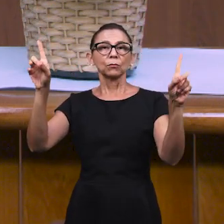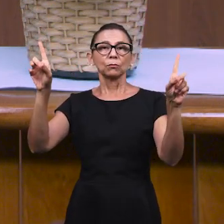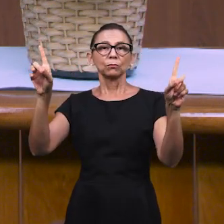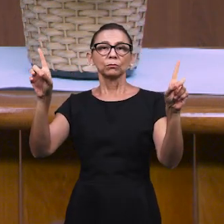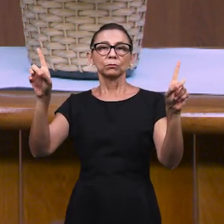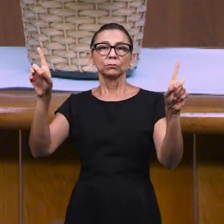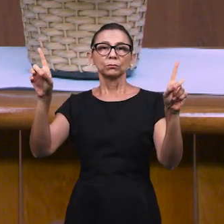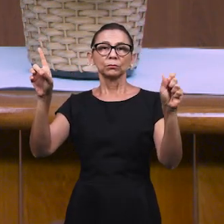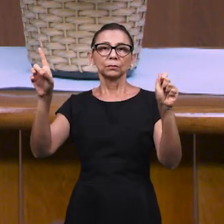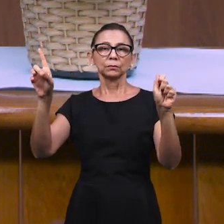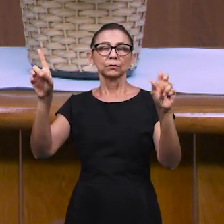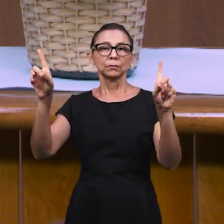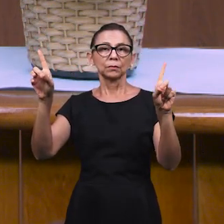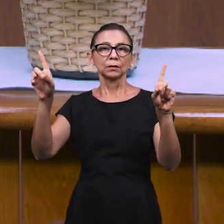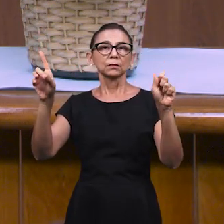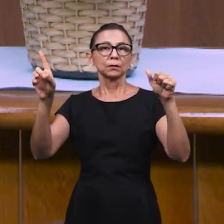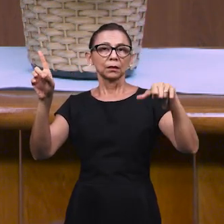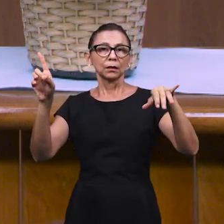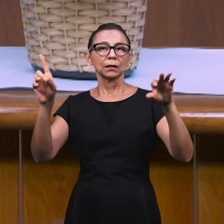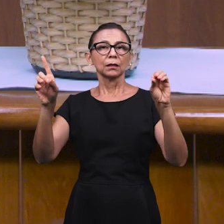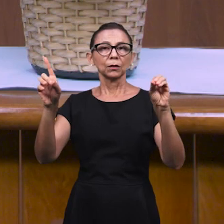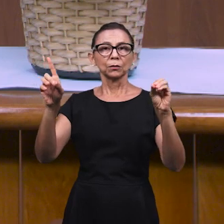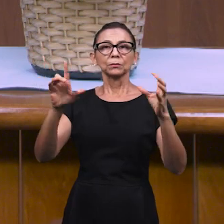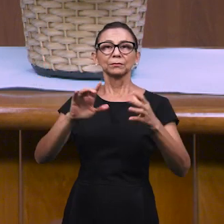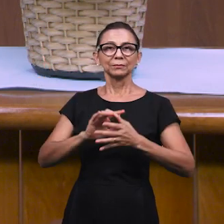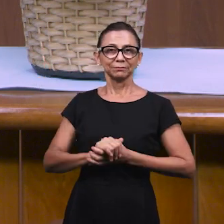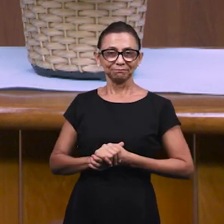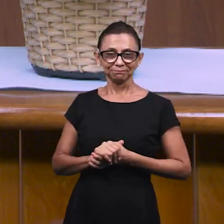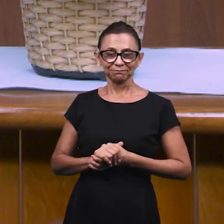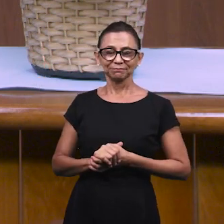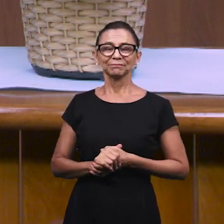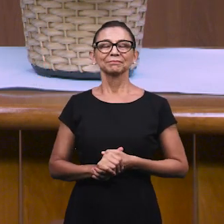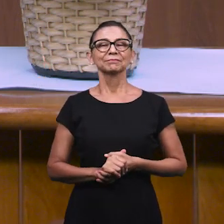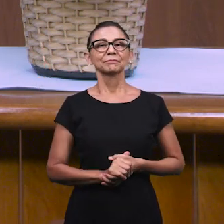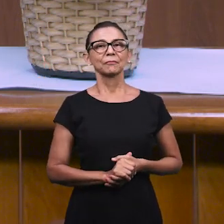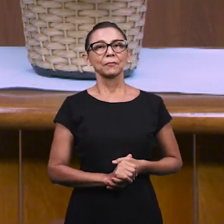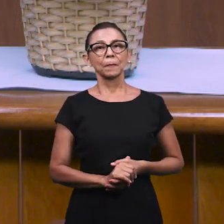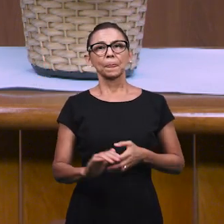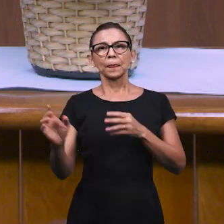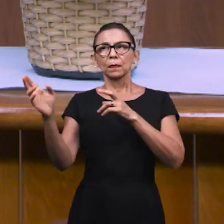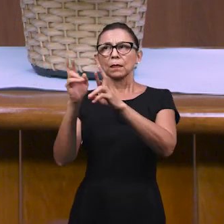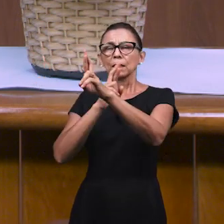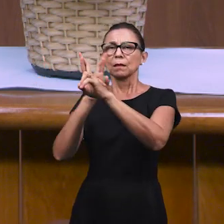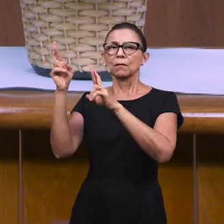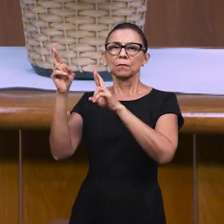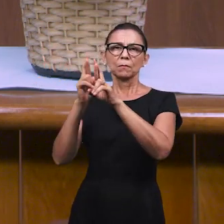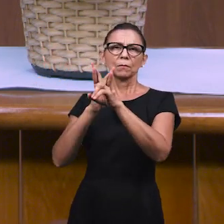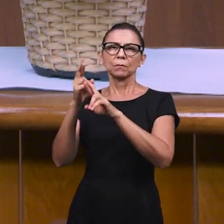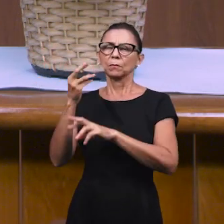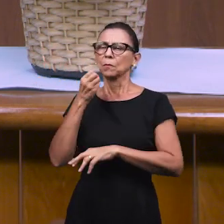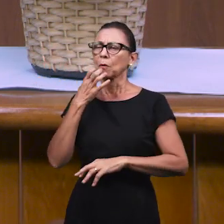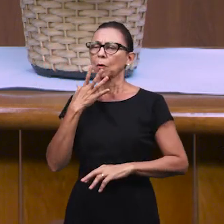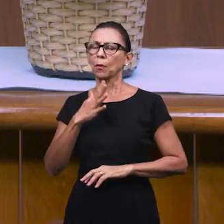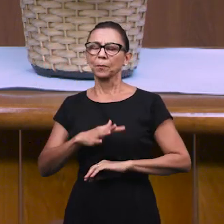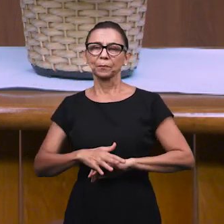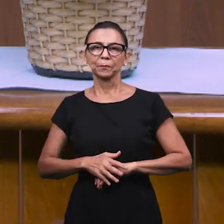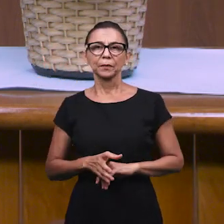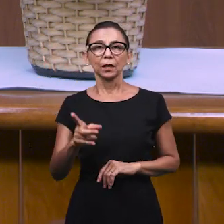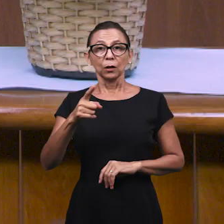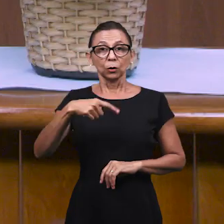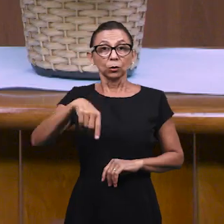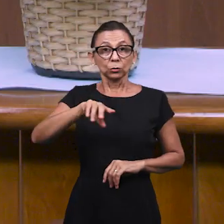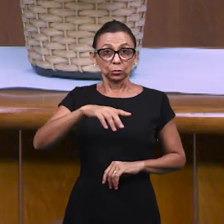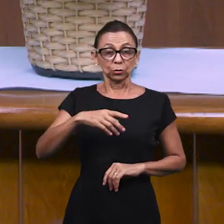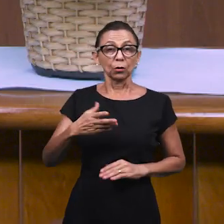nós buscamos ao Senhor, nós estamos em comunhão, o Senhor nos usa na presença dele. O Senhor usa um irmão no